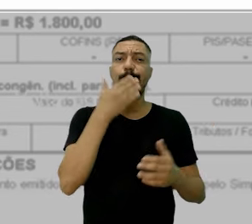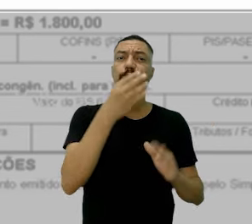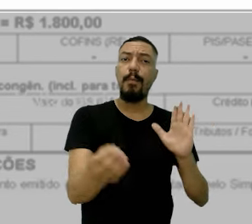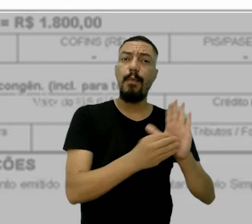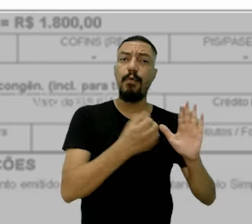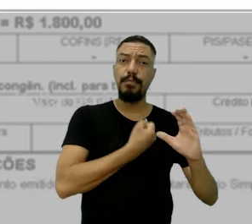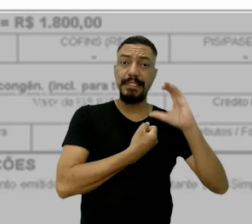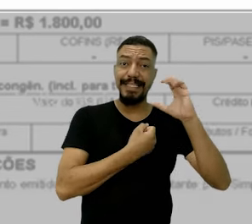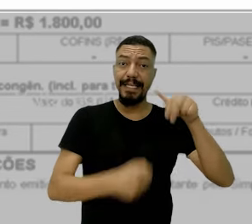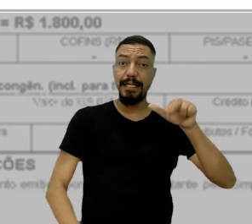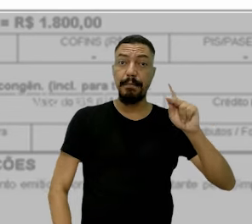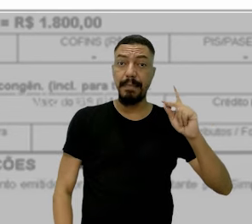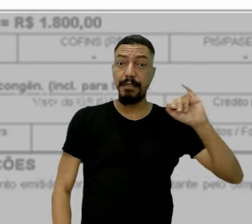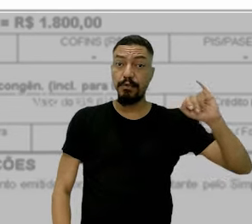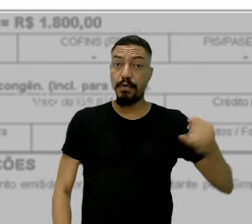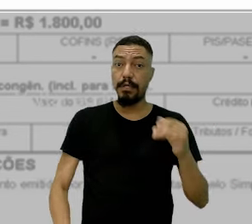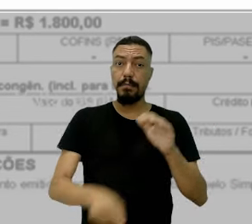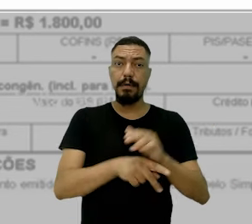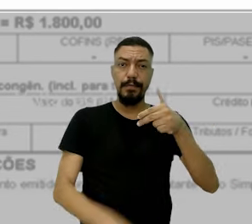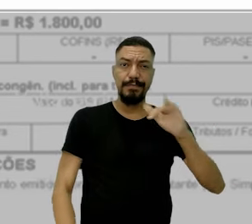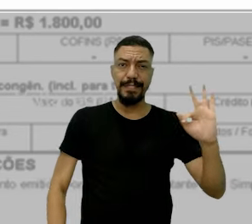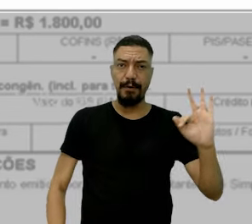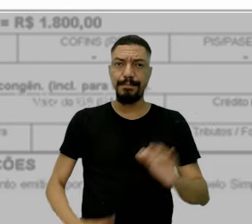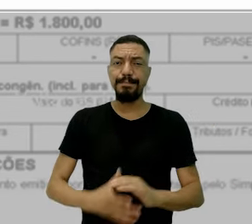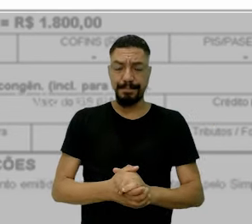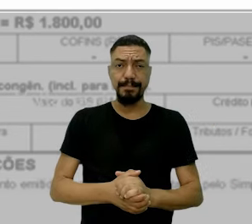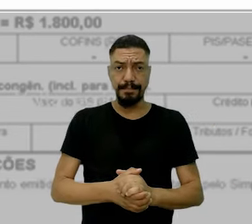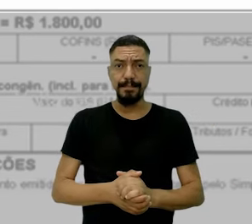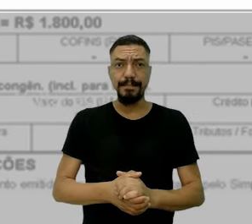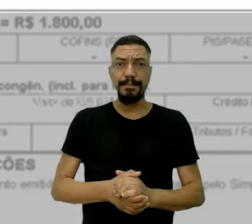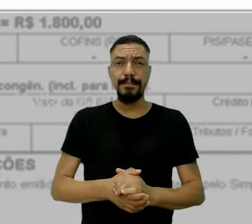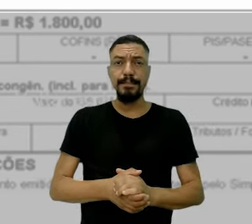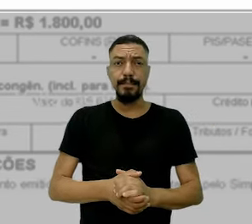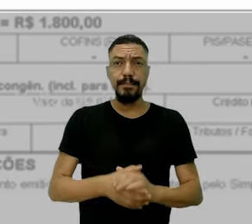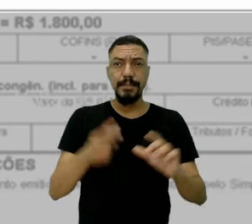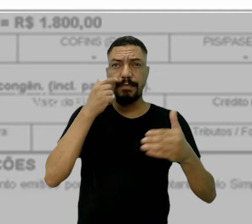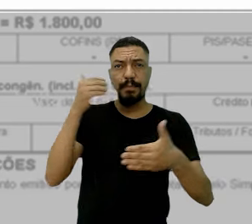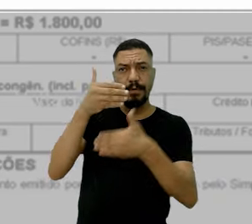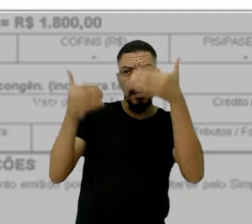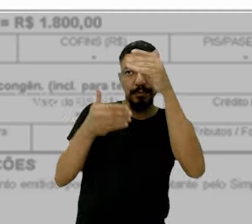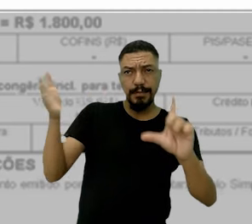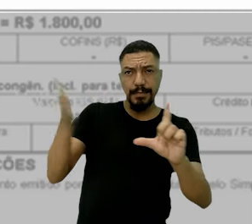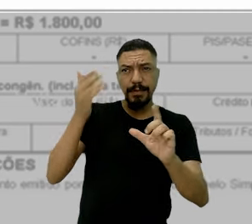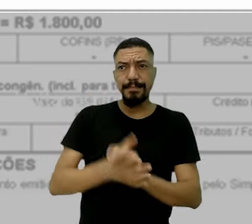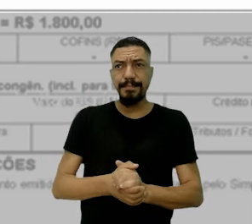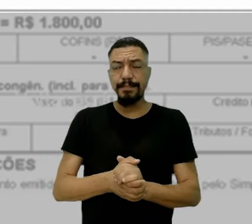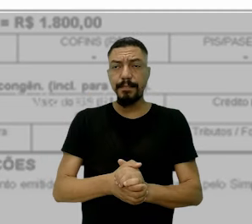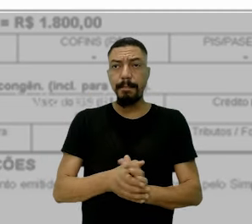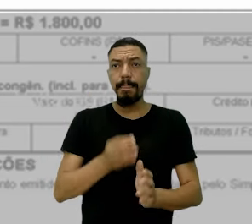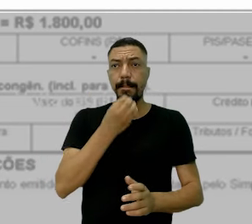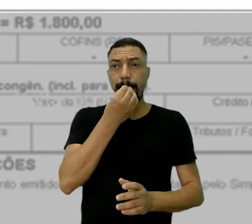coisa, eu vou colocar lá o CNPJ da minha nota fiscal, na minha nota fiscal. Passa para o próximo, por